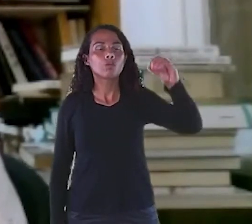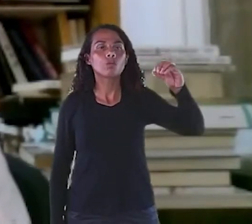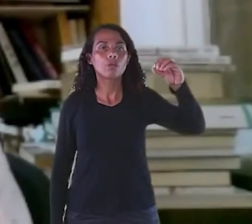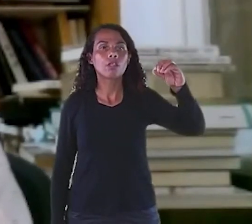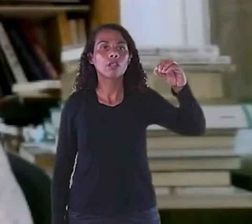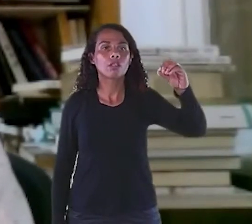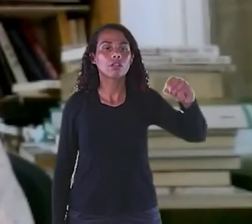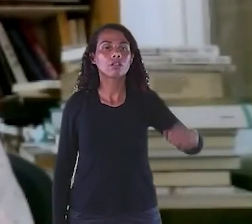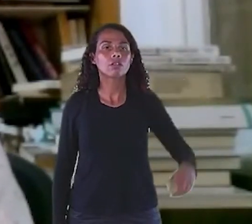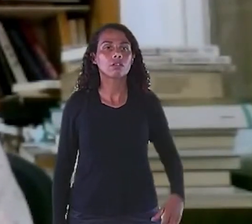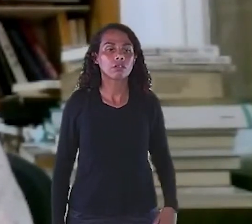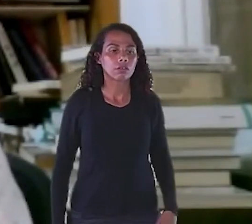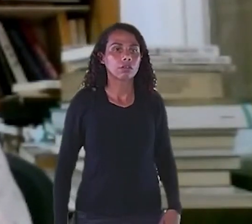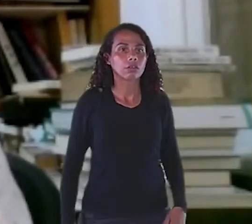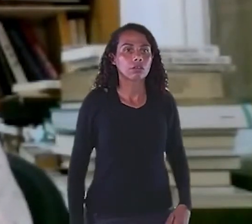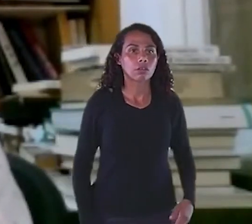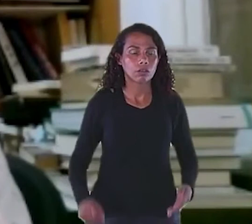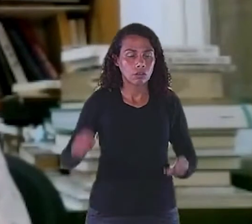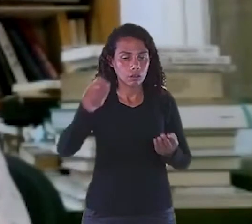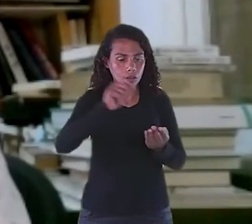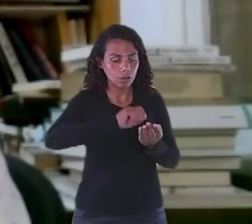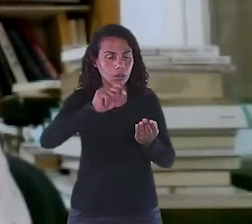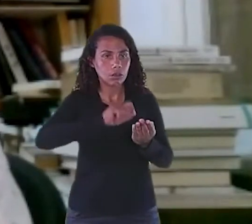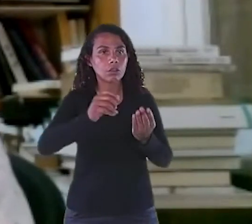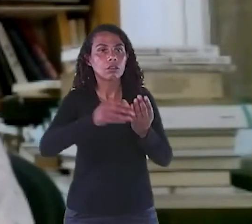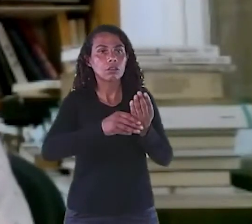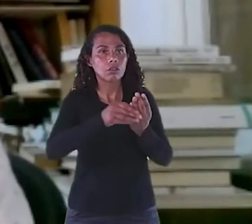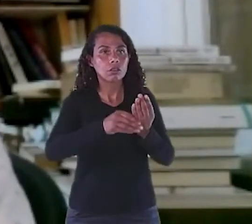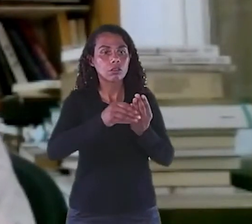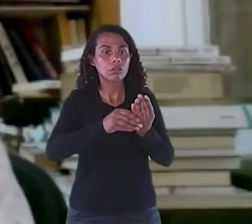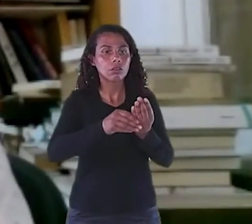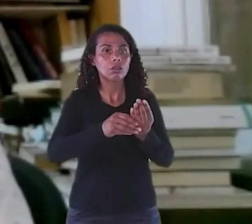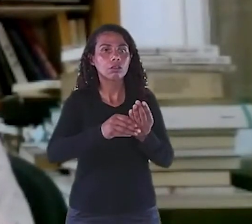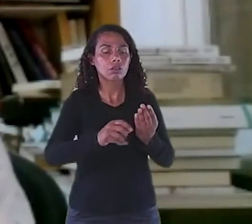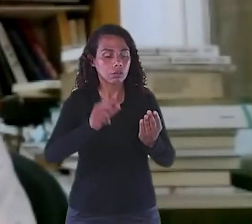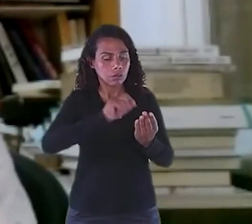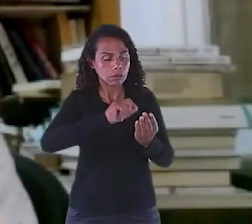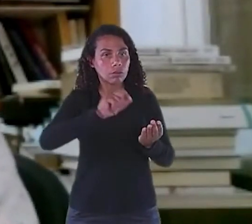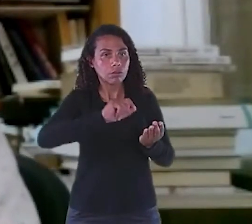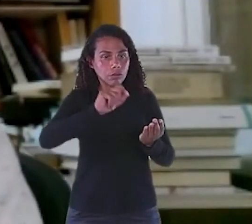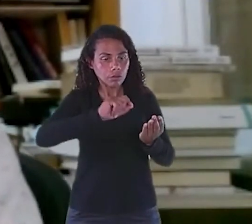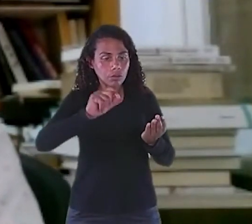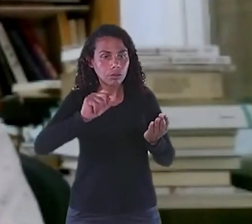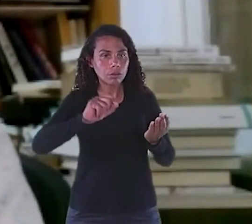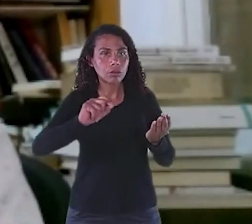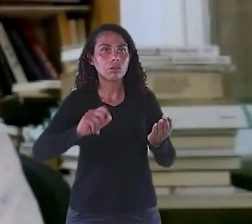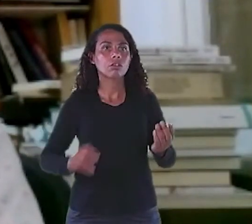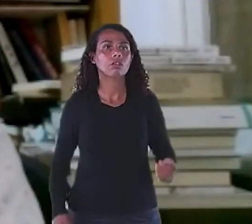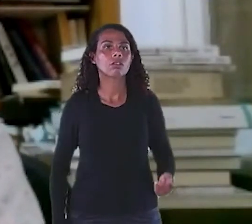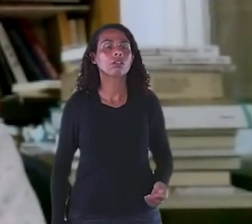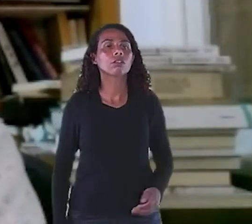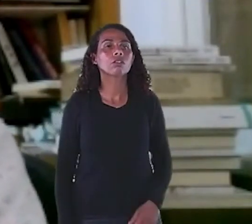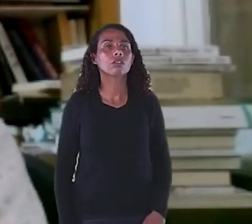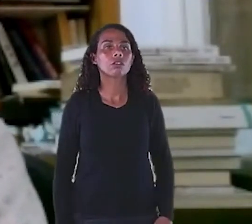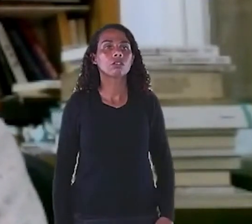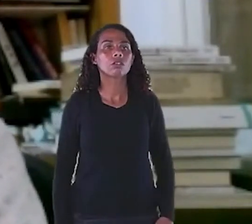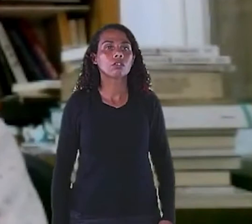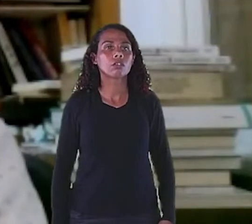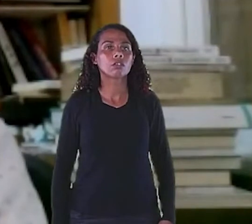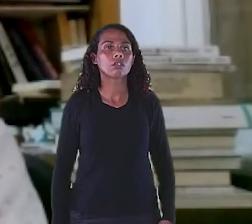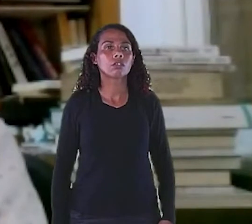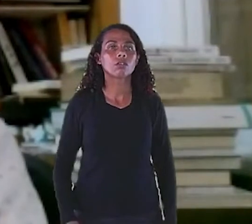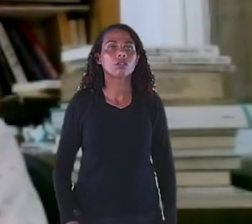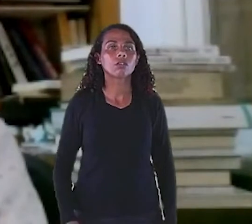Vinícius dizia que a figura mais impressionante, a figura mais fascinante que ele conheceu na vida foi Jaime